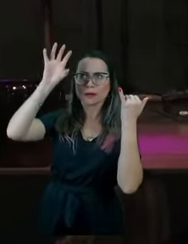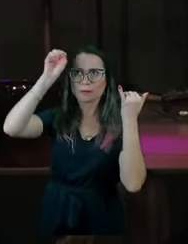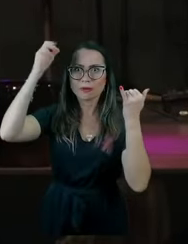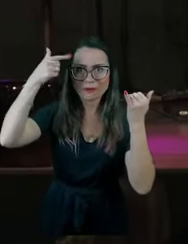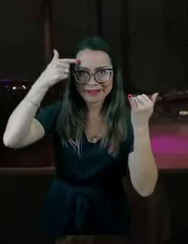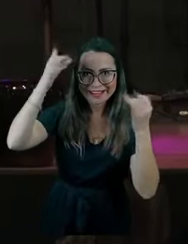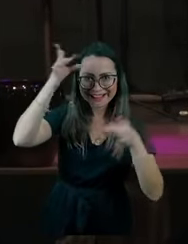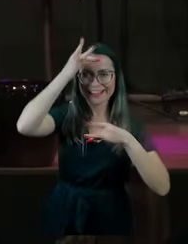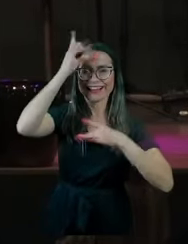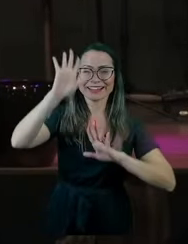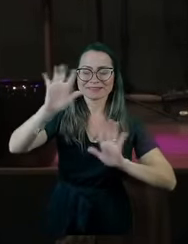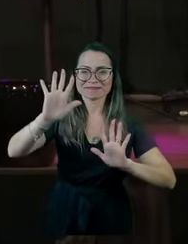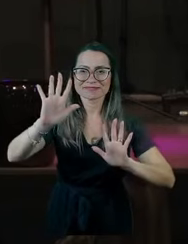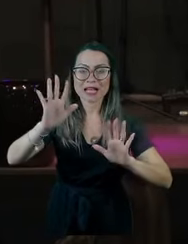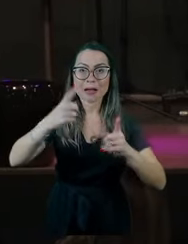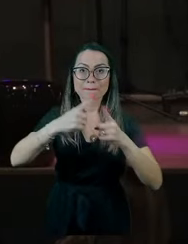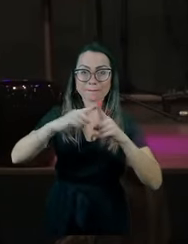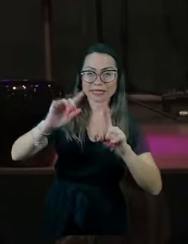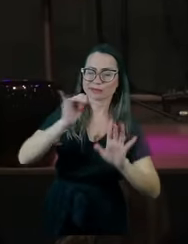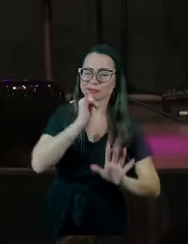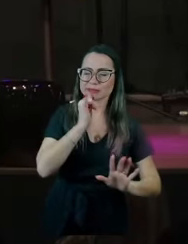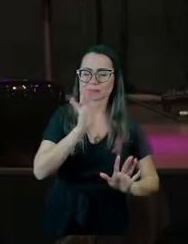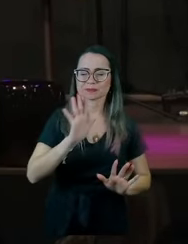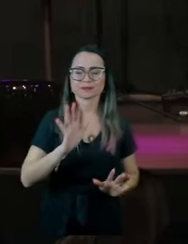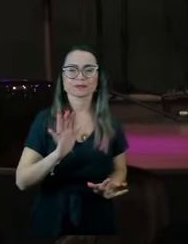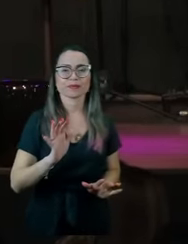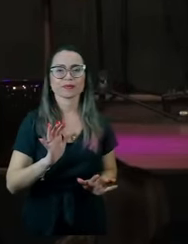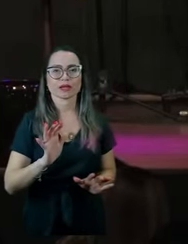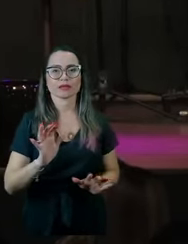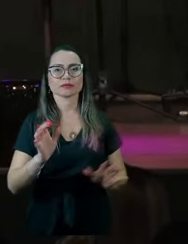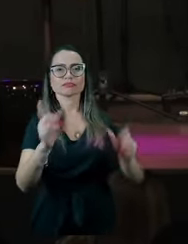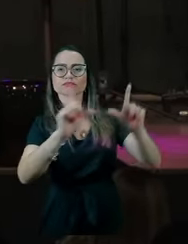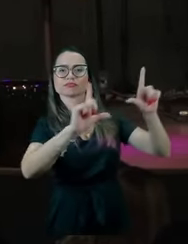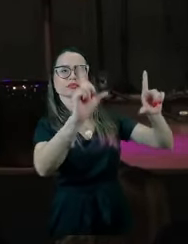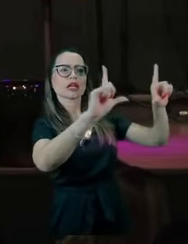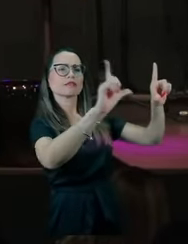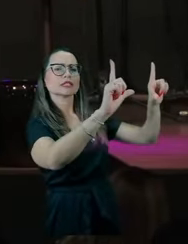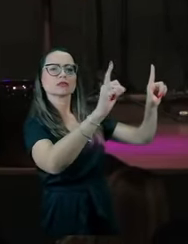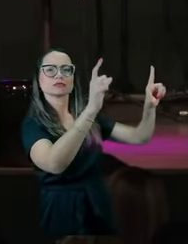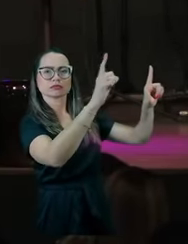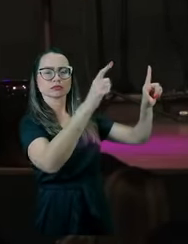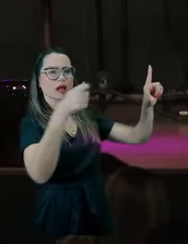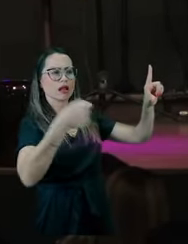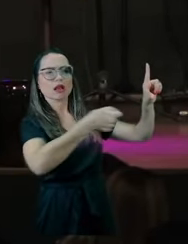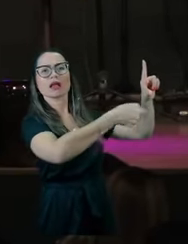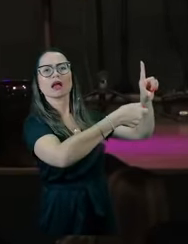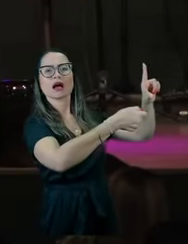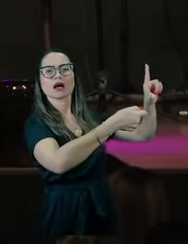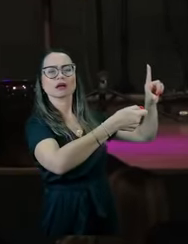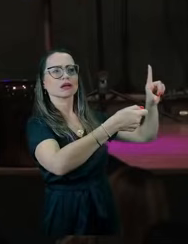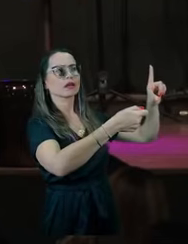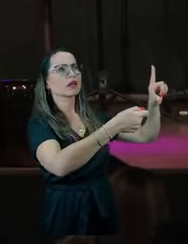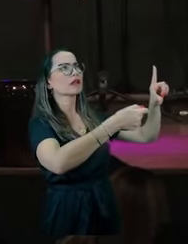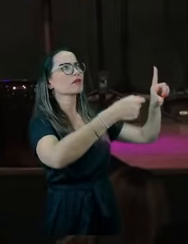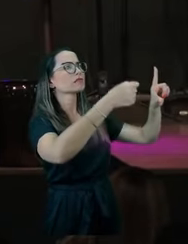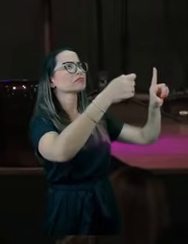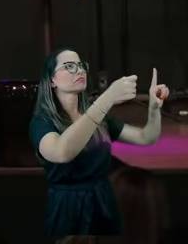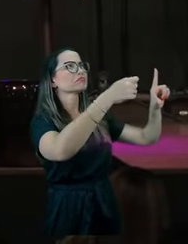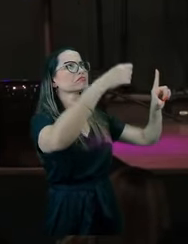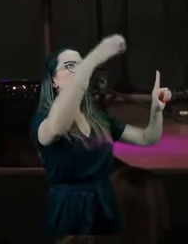ligarmos um aparelho aqui, ele vai captar. Por exemplo, se eu trouxer uma televisão aqui para cima, ligar a televisão, ela vai captar um sinal de